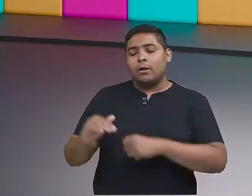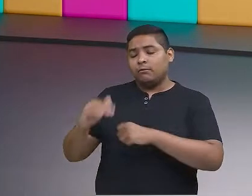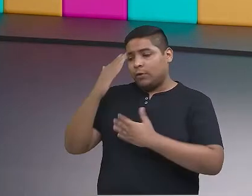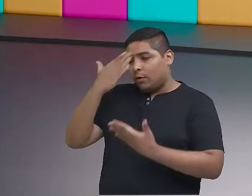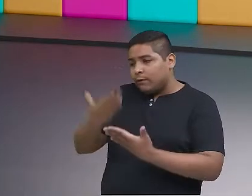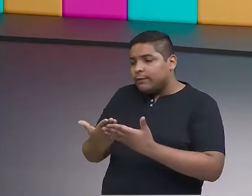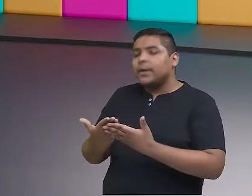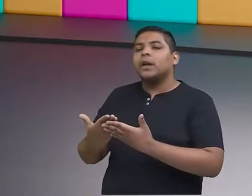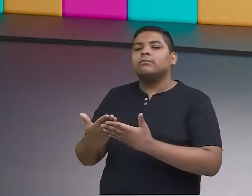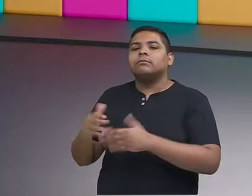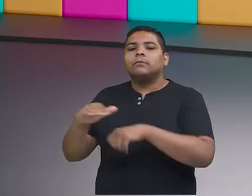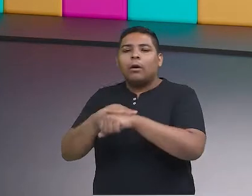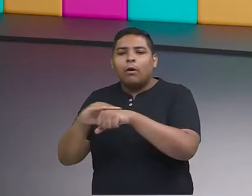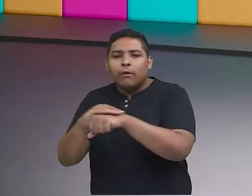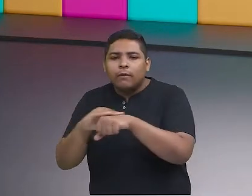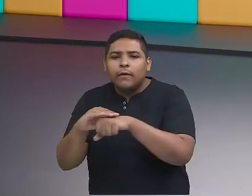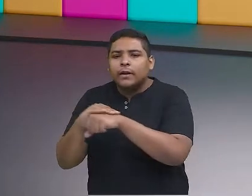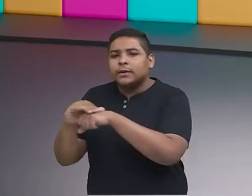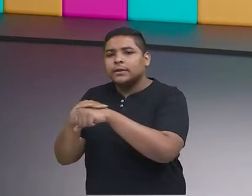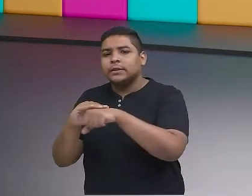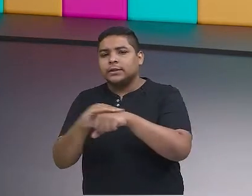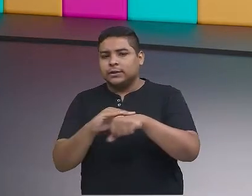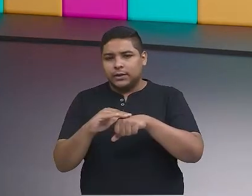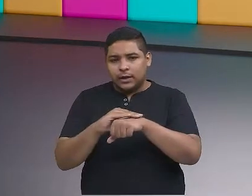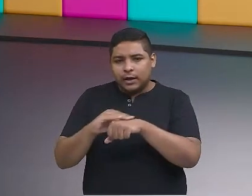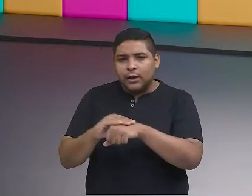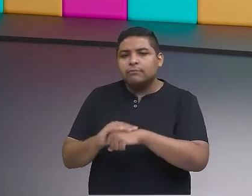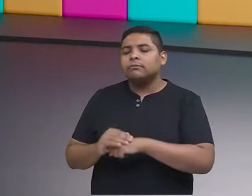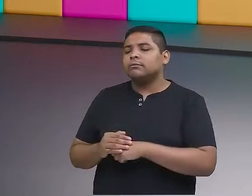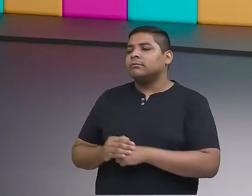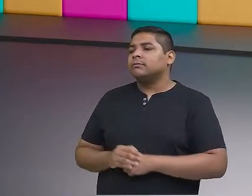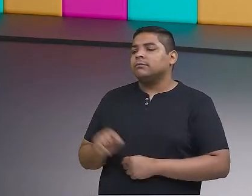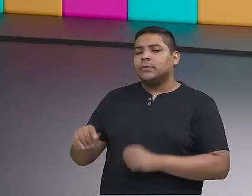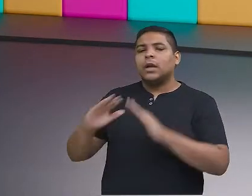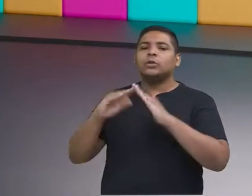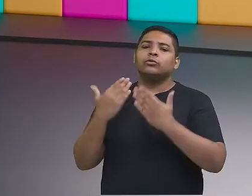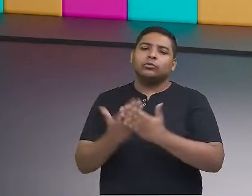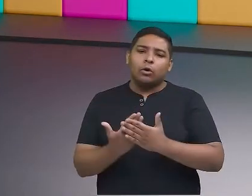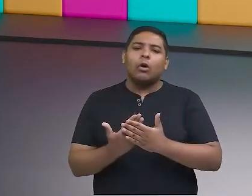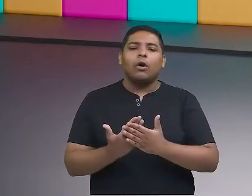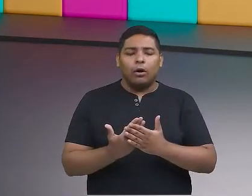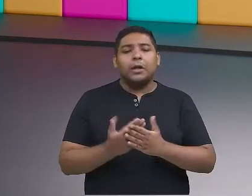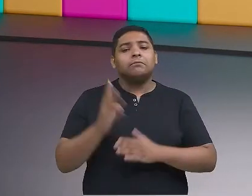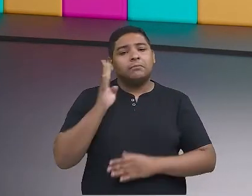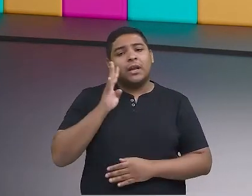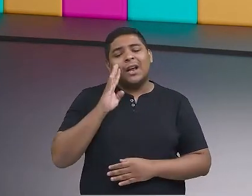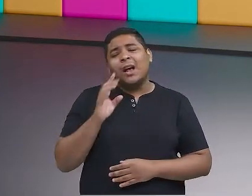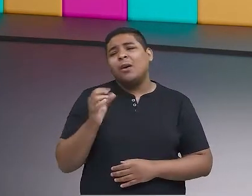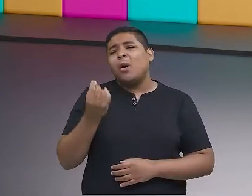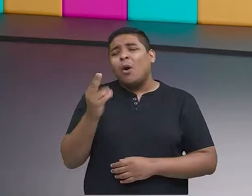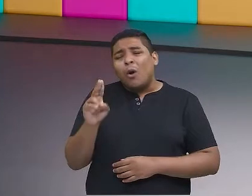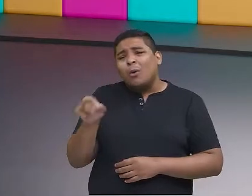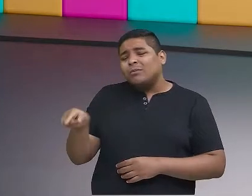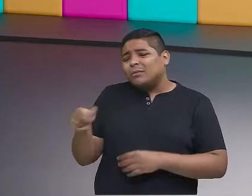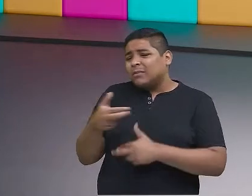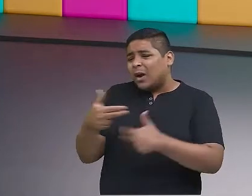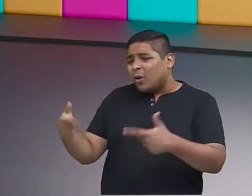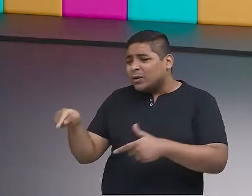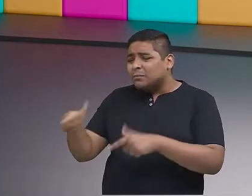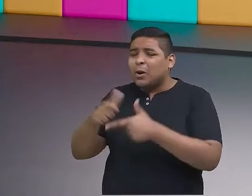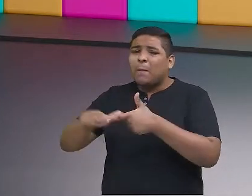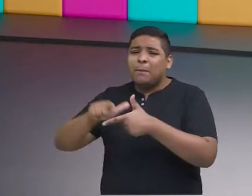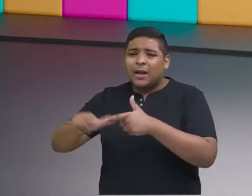sobre algo que aconteceu na escola, que foi bacana, ou até algo que foi desagradável. Então, são